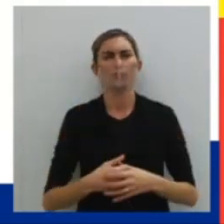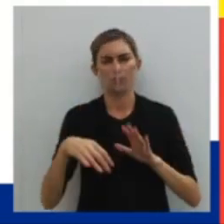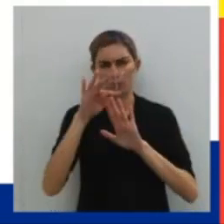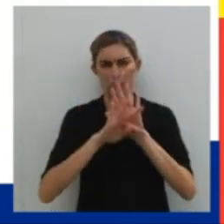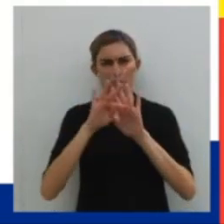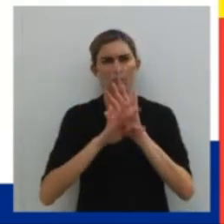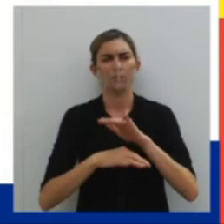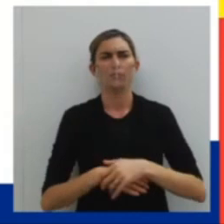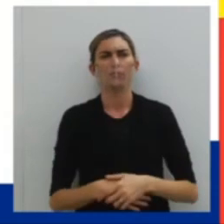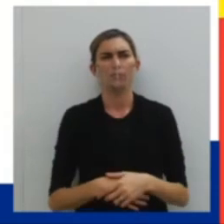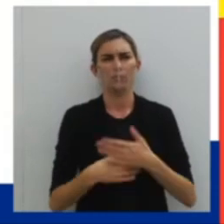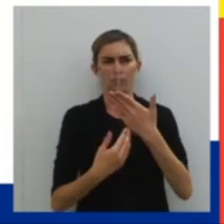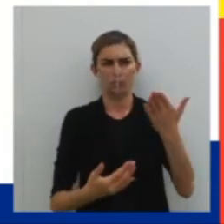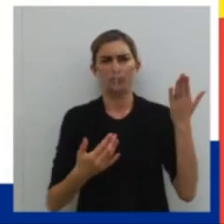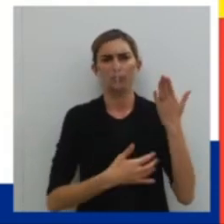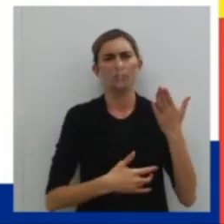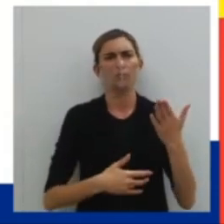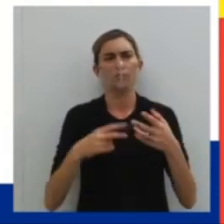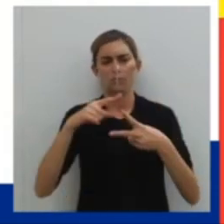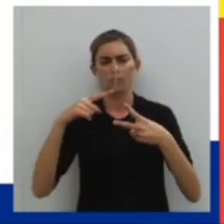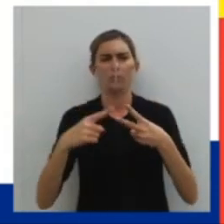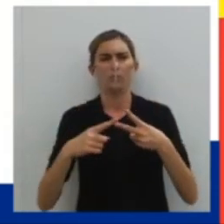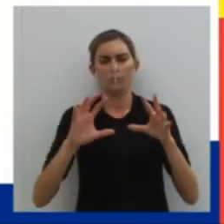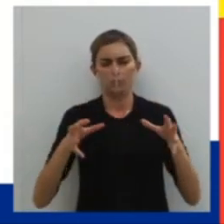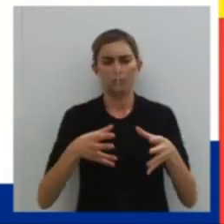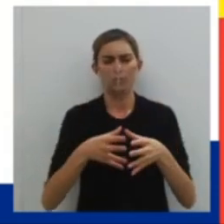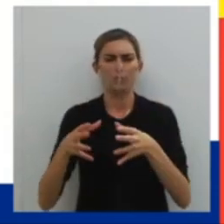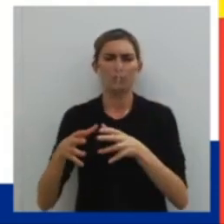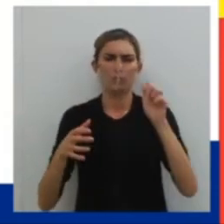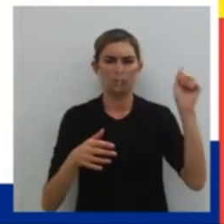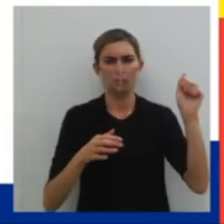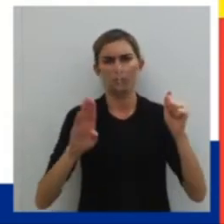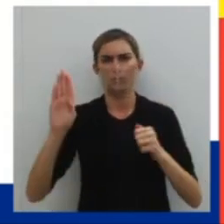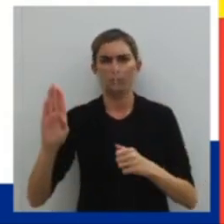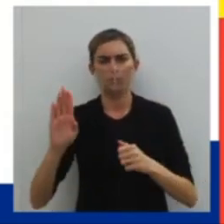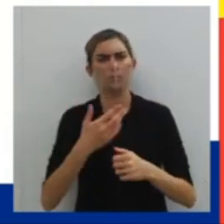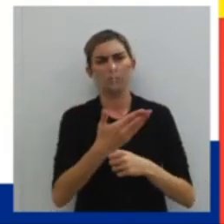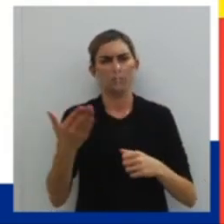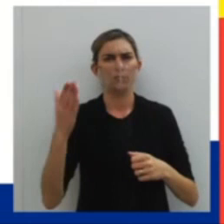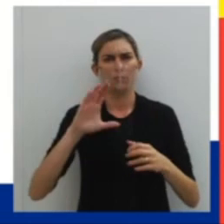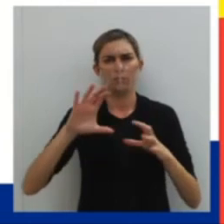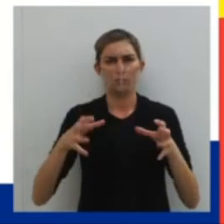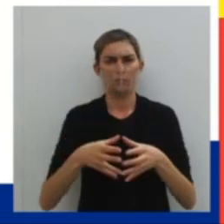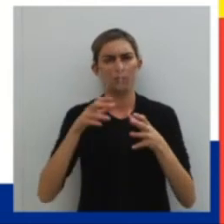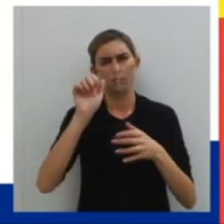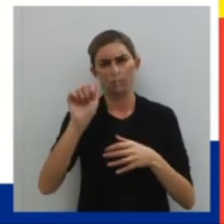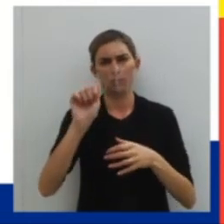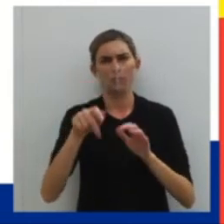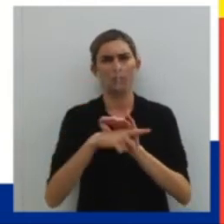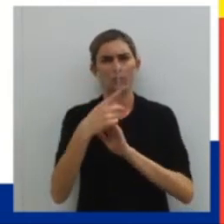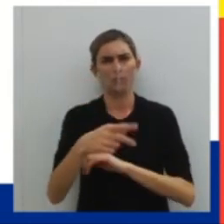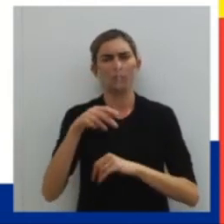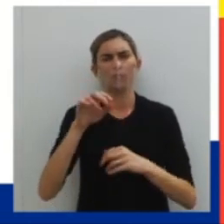Vamos considerar dois conjuntos, A e B, de modo que o conjunto A seja formado